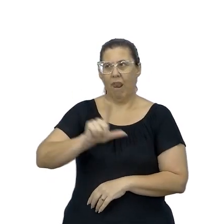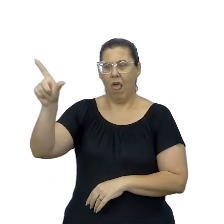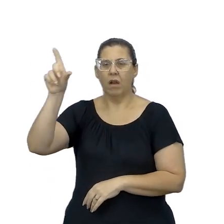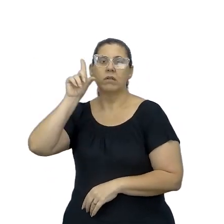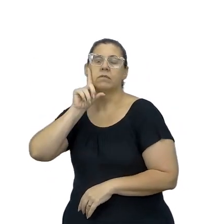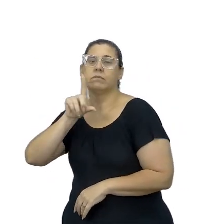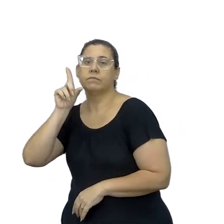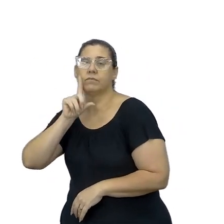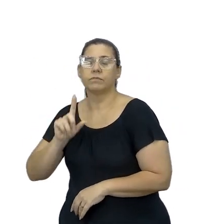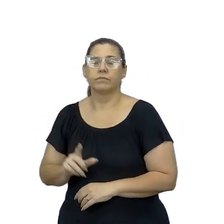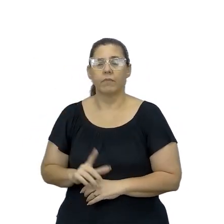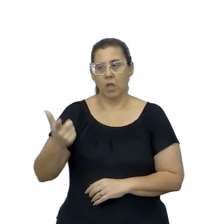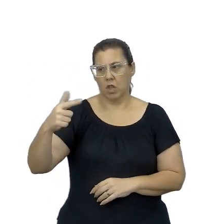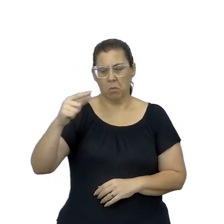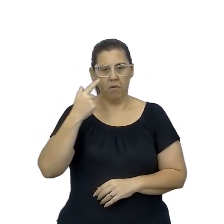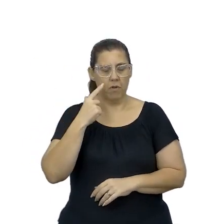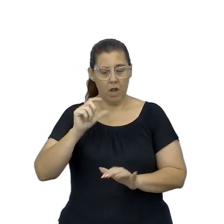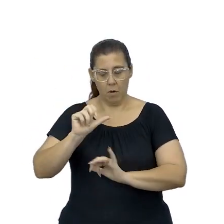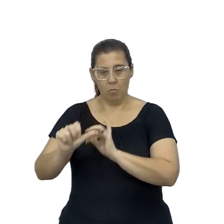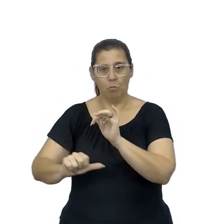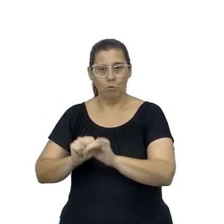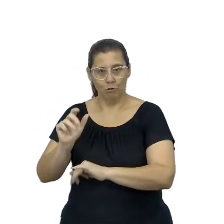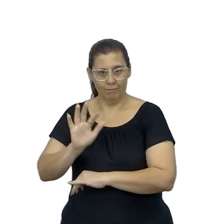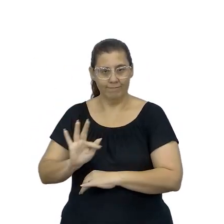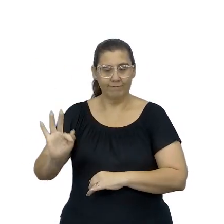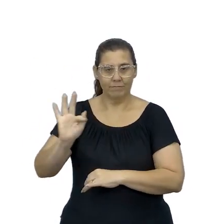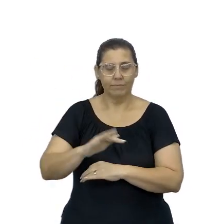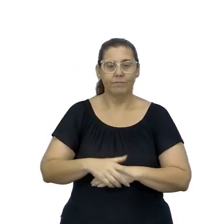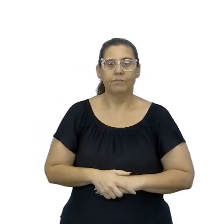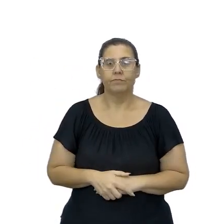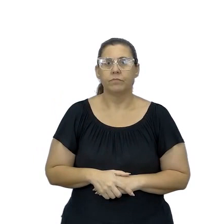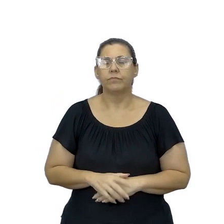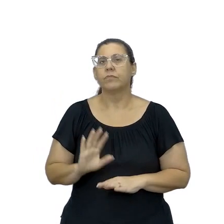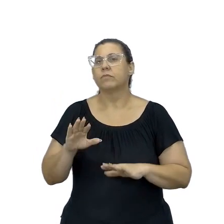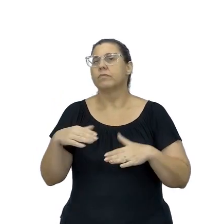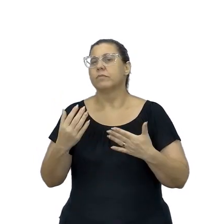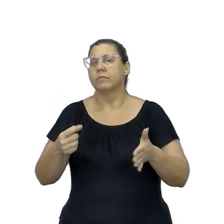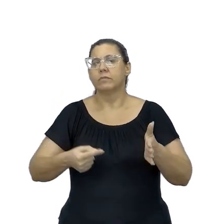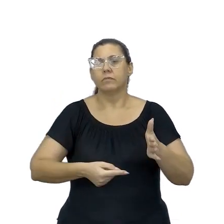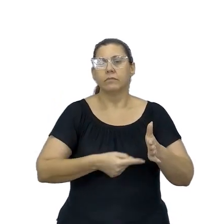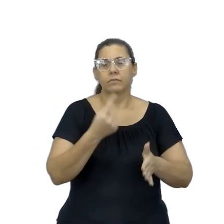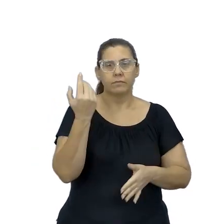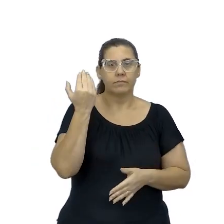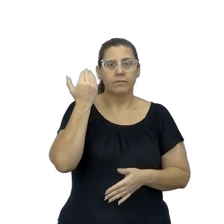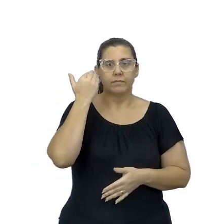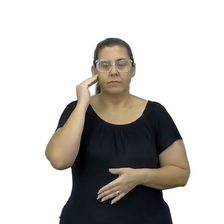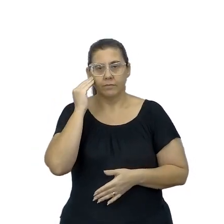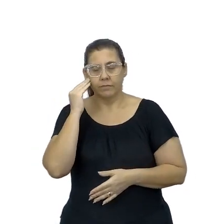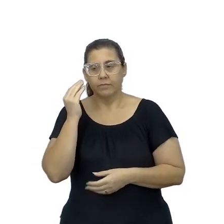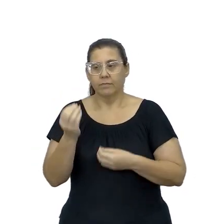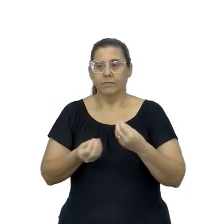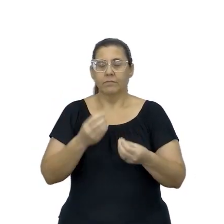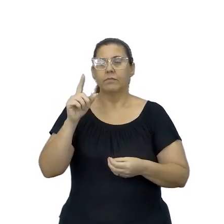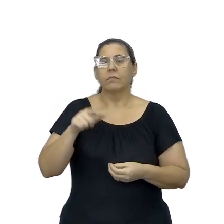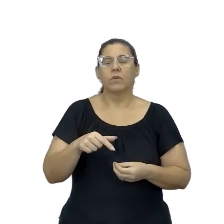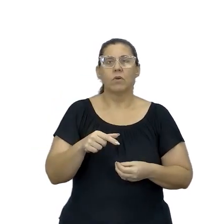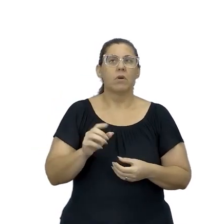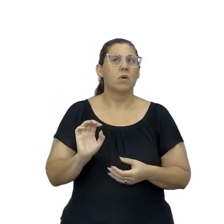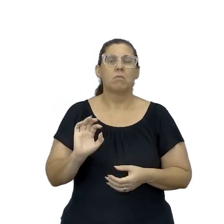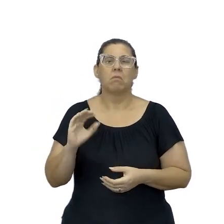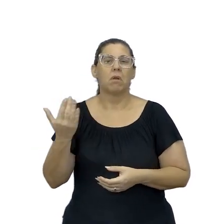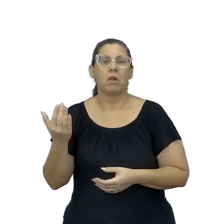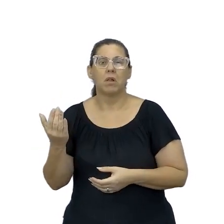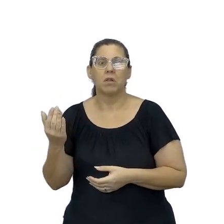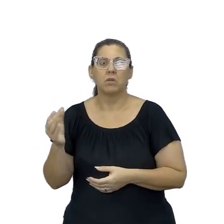período que ele mudou de universidade. Então, vamos primeiro, né, entender um pouco qual que eram essas